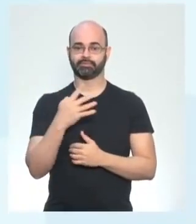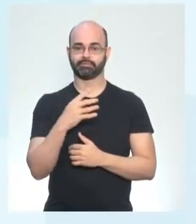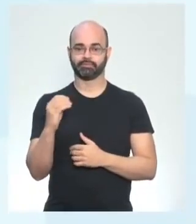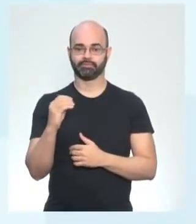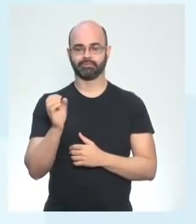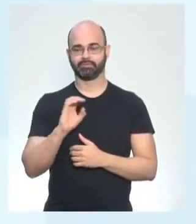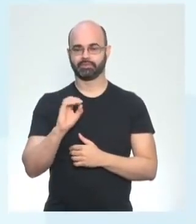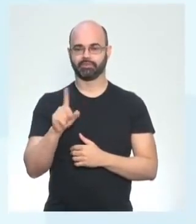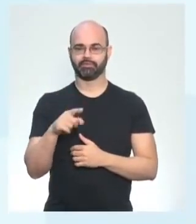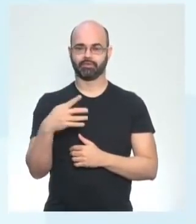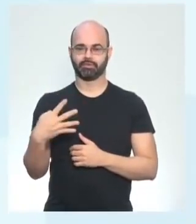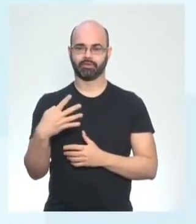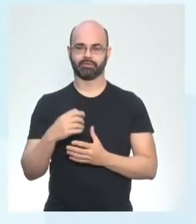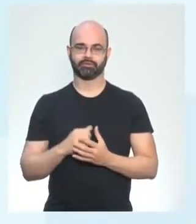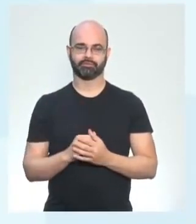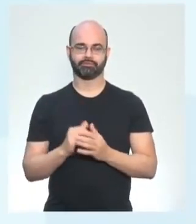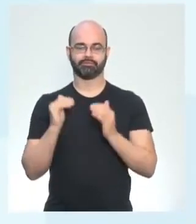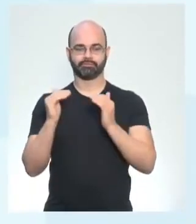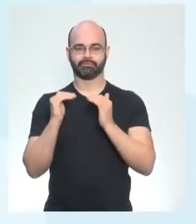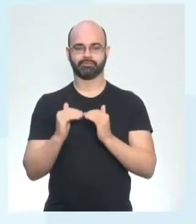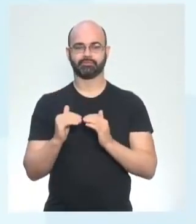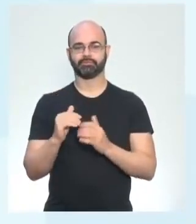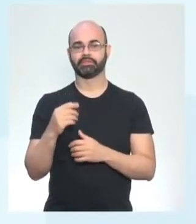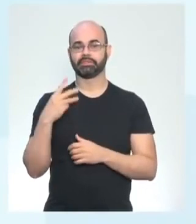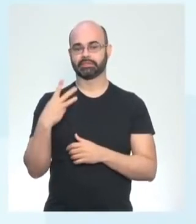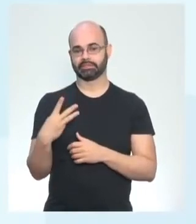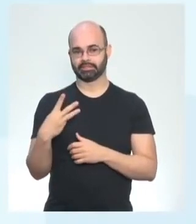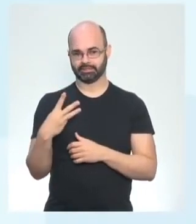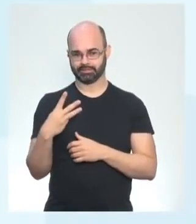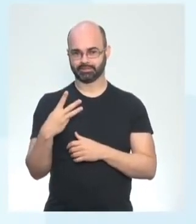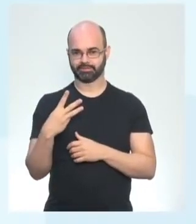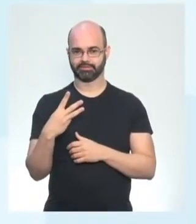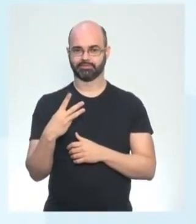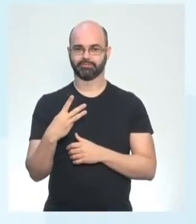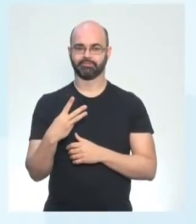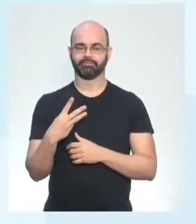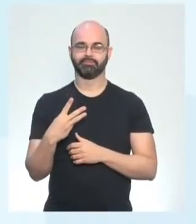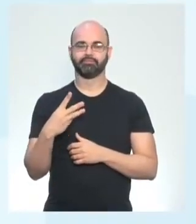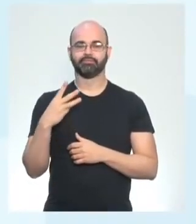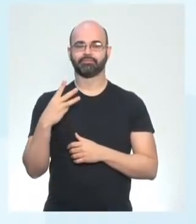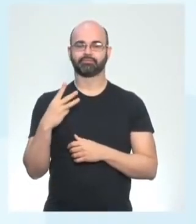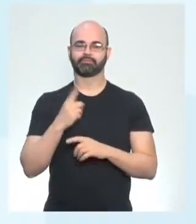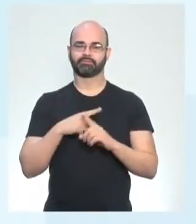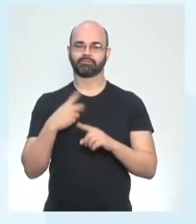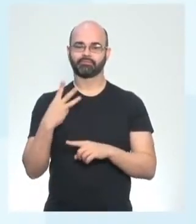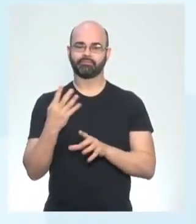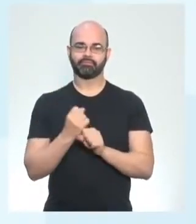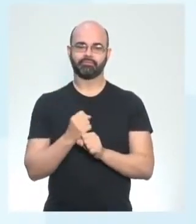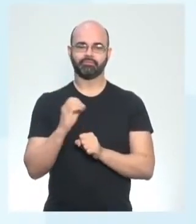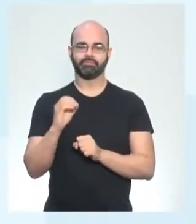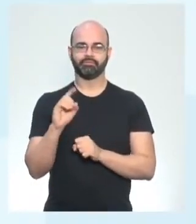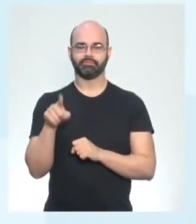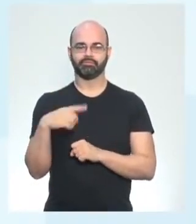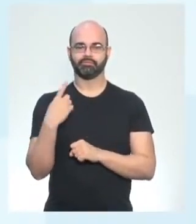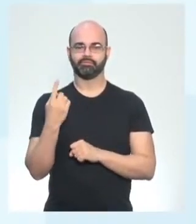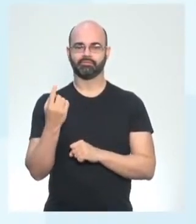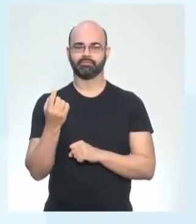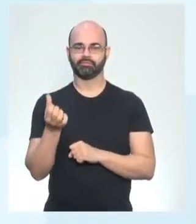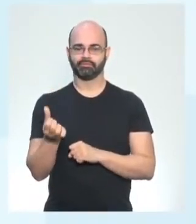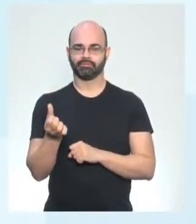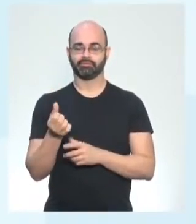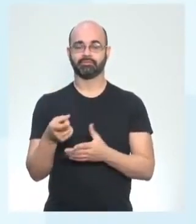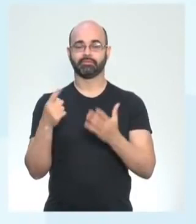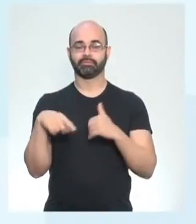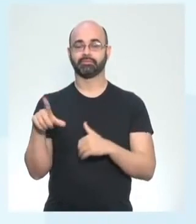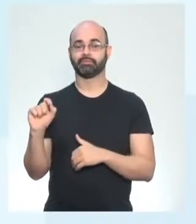0,4. E aí, eu pulei 3. Beleza. Então, fui lá, multipliquei por 3, 0,6. E aí, eu cheguei